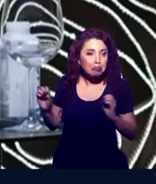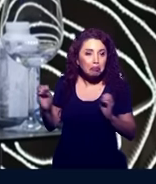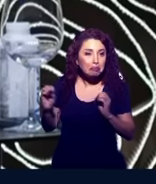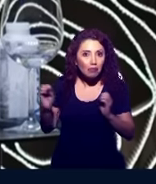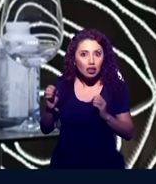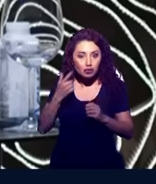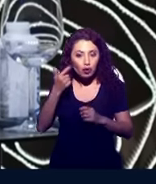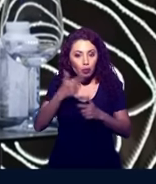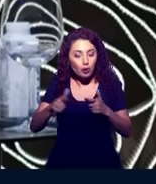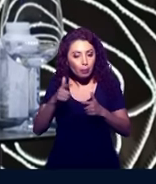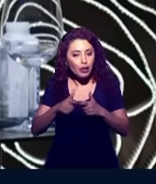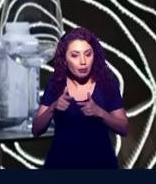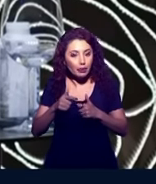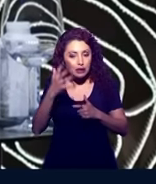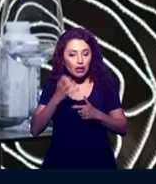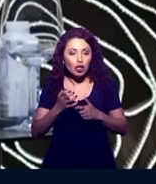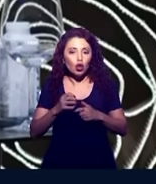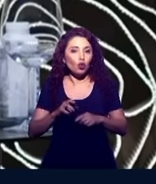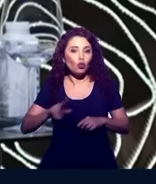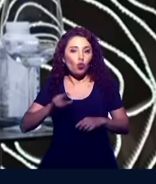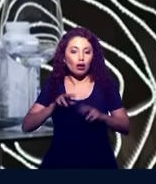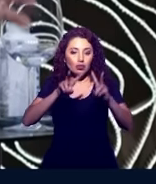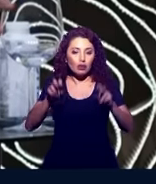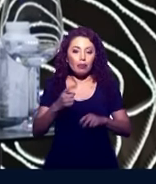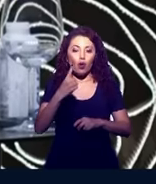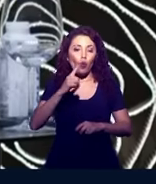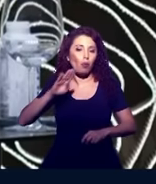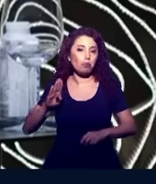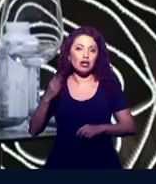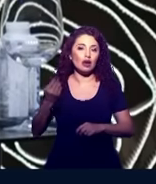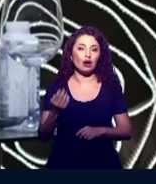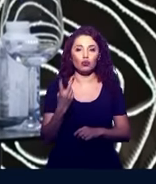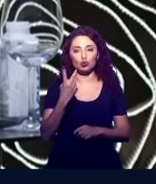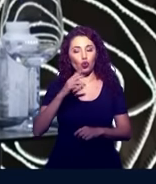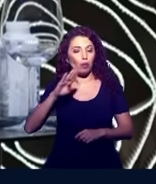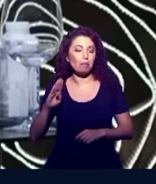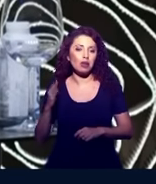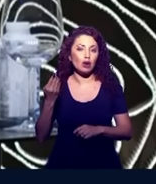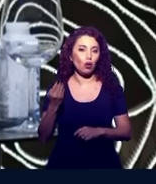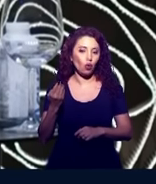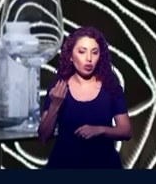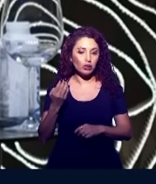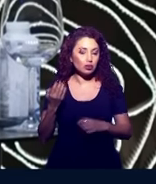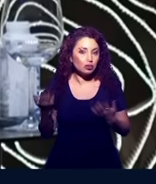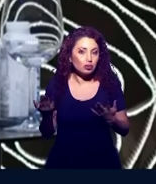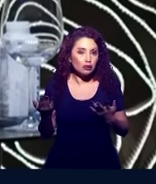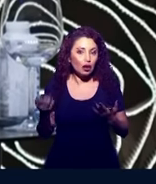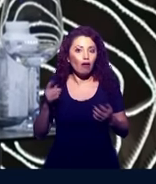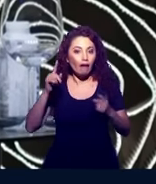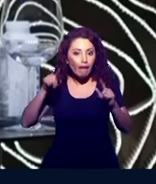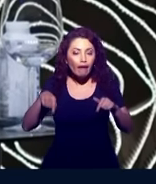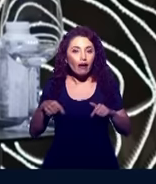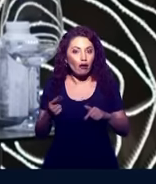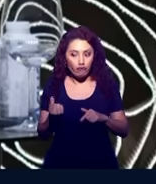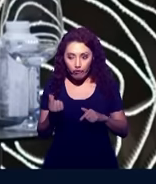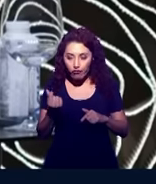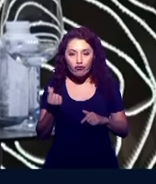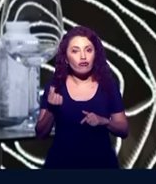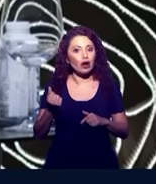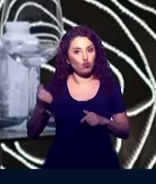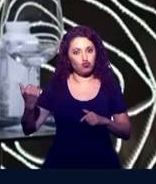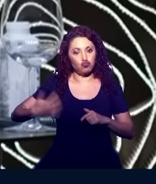não estamos falando de uma questão de 1 bilhão R bilhões de reais que se resolve com remanejamento nós estamos falando de um de um valor